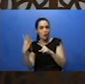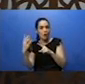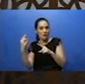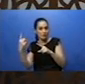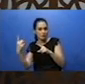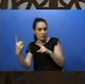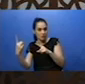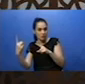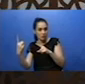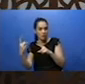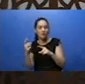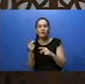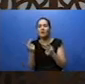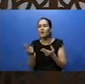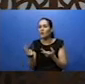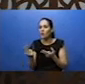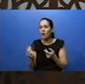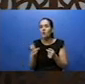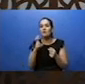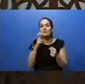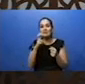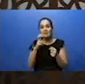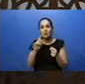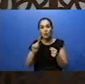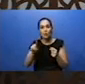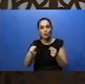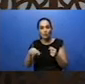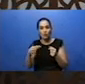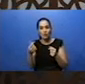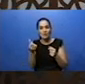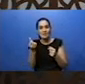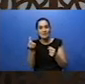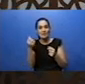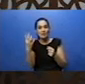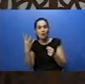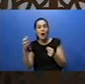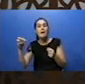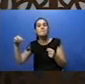dar 5,64 metros.